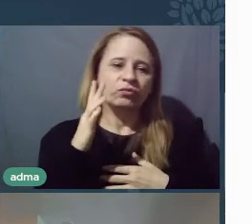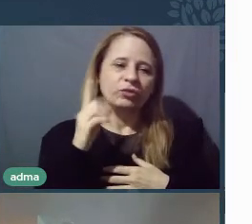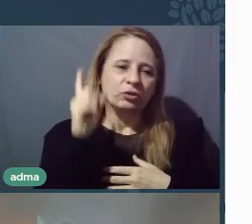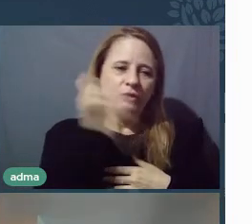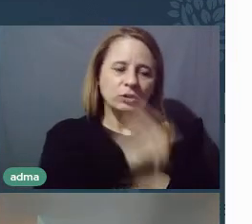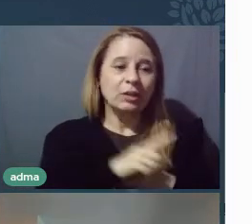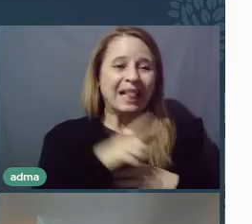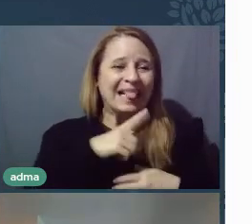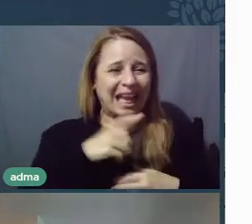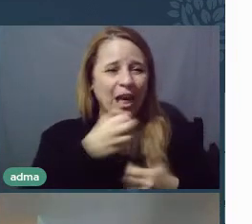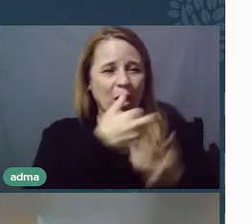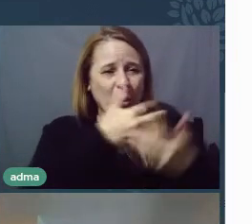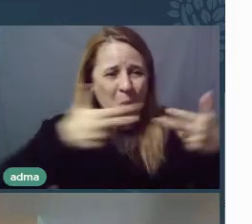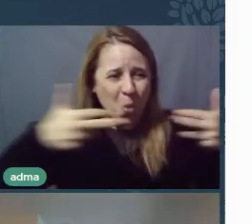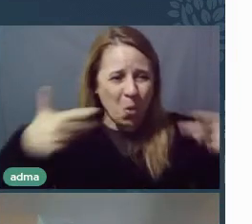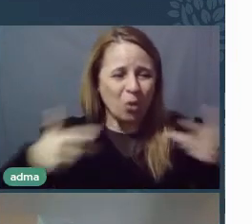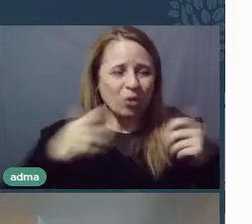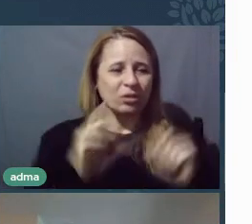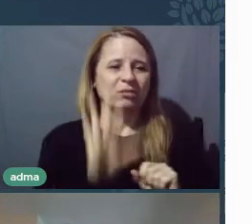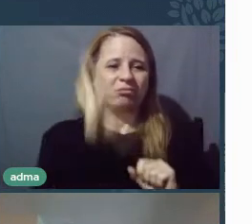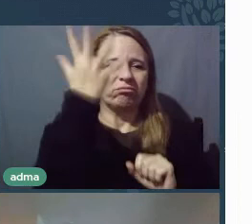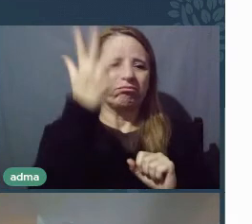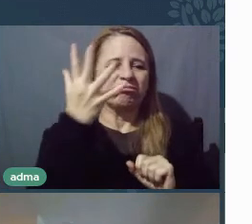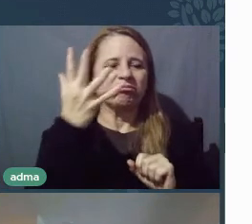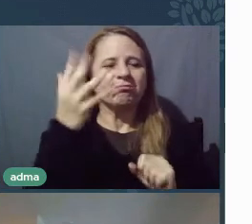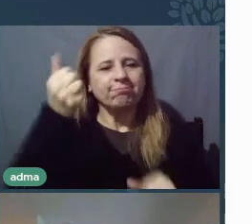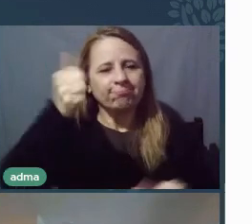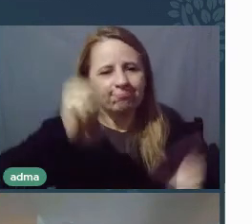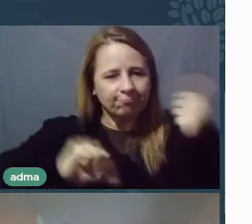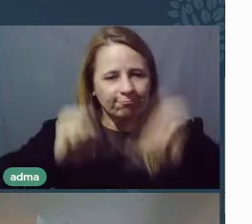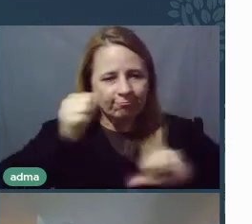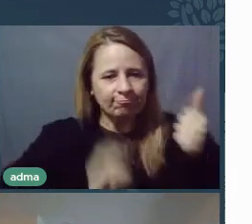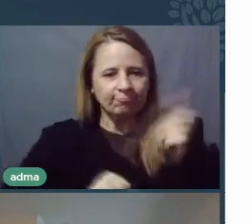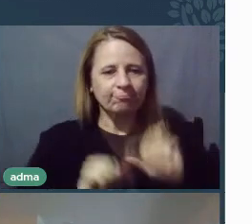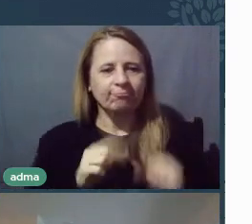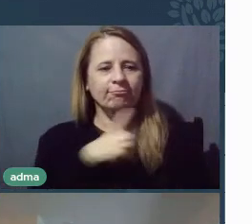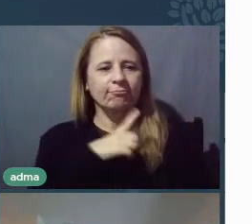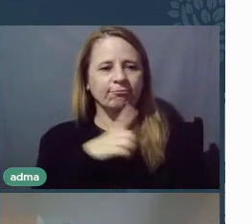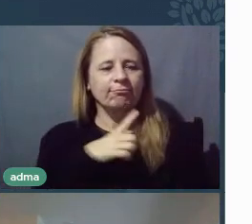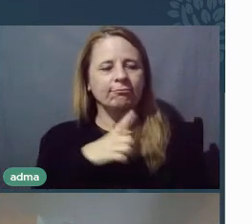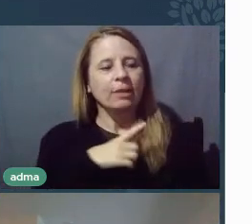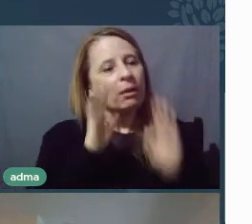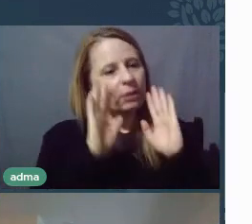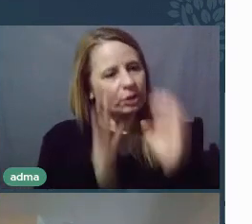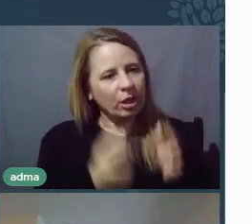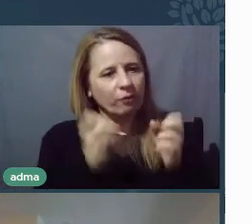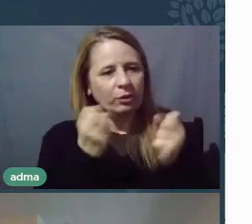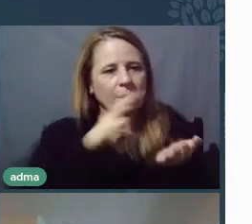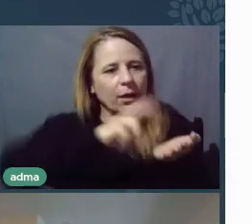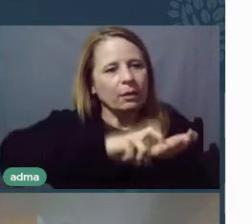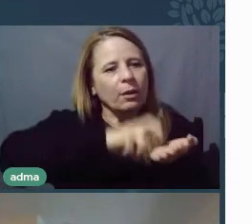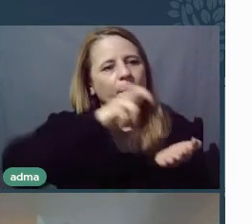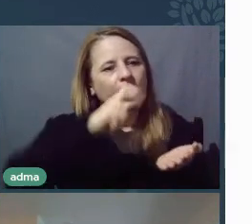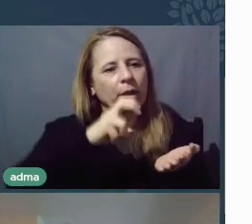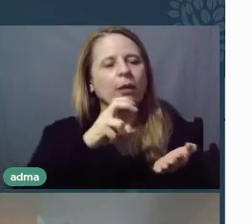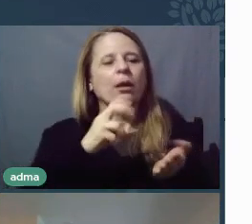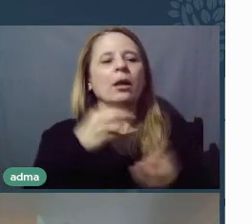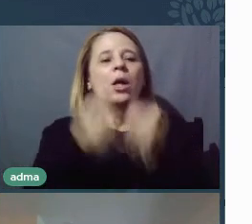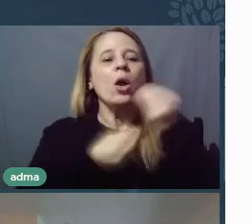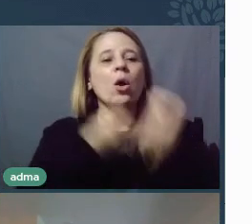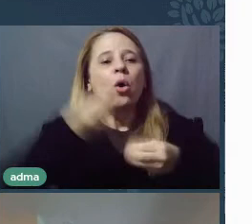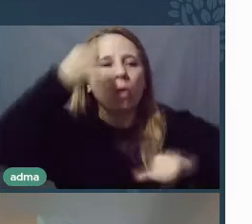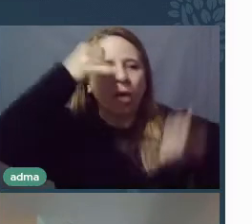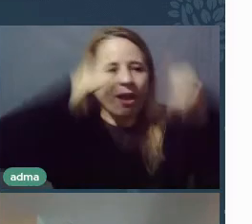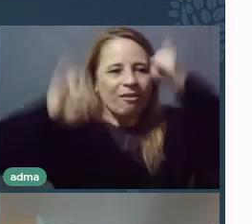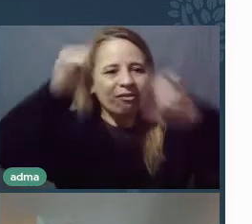fatores desencadeantes, e aqui estão vários fatores que já foi falado aqui no período da manhã, sobre como evitar,